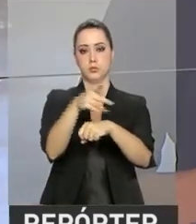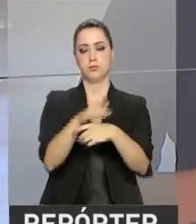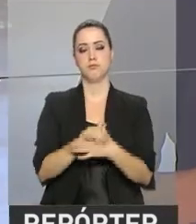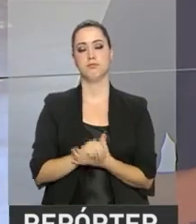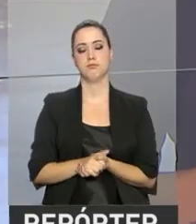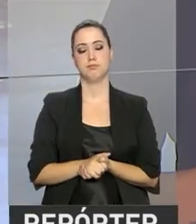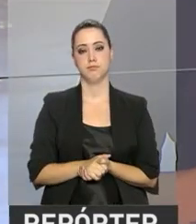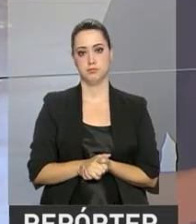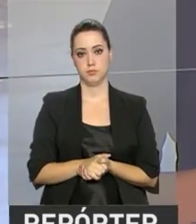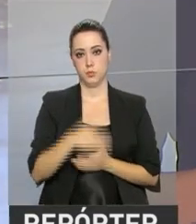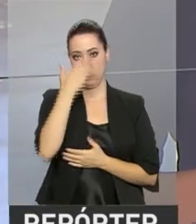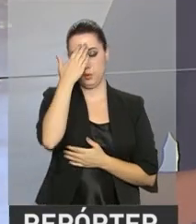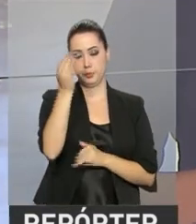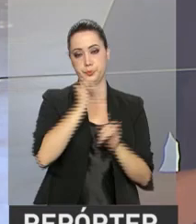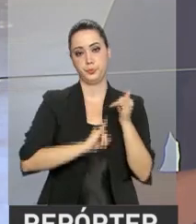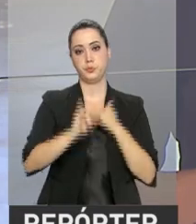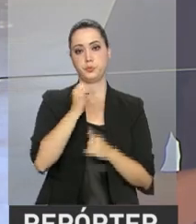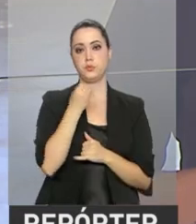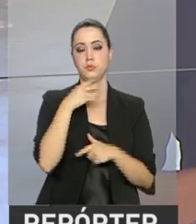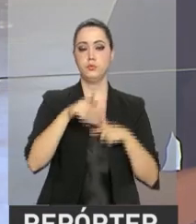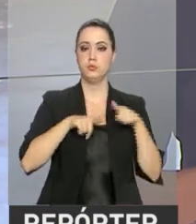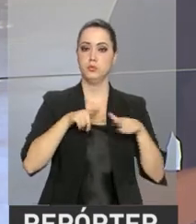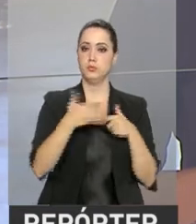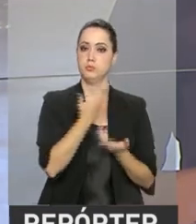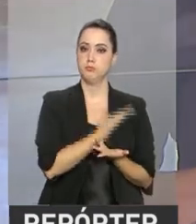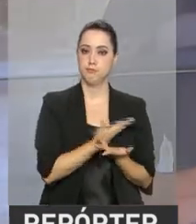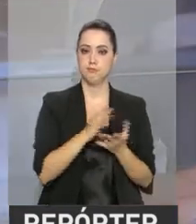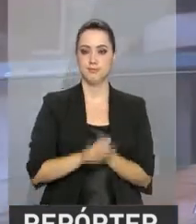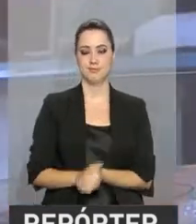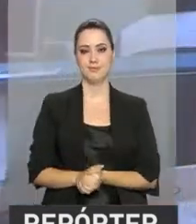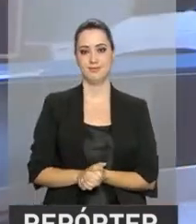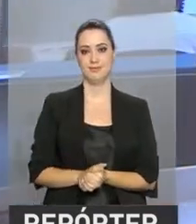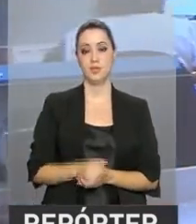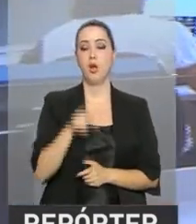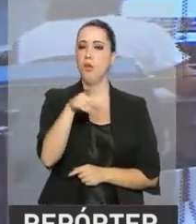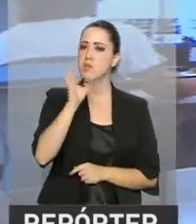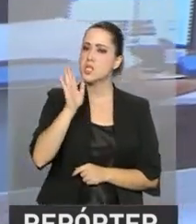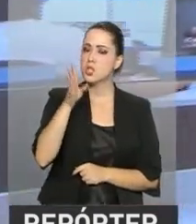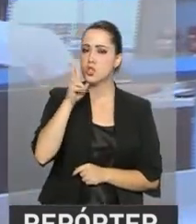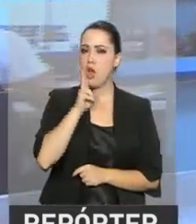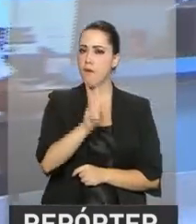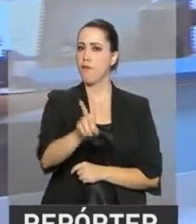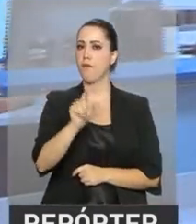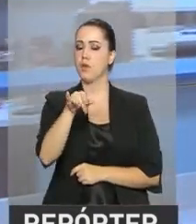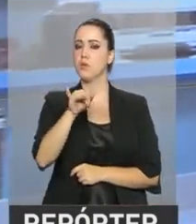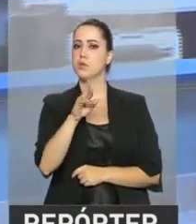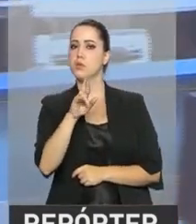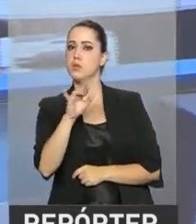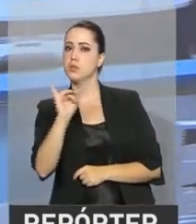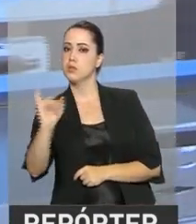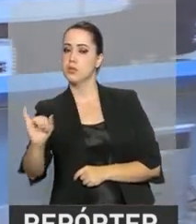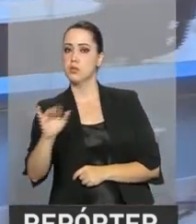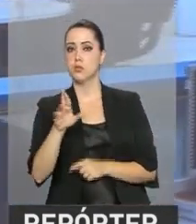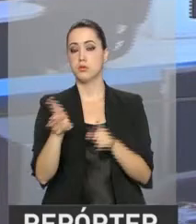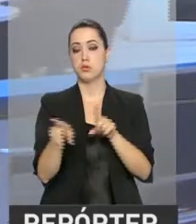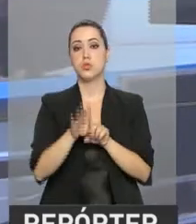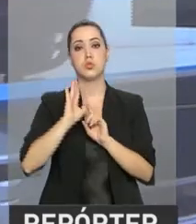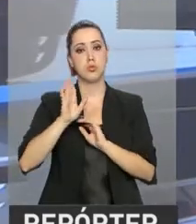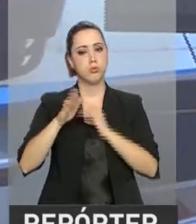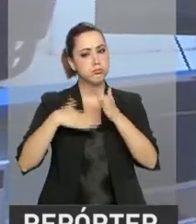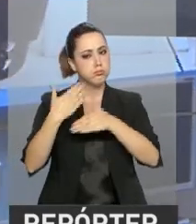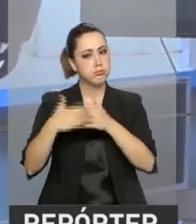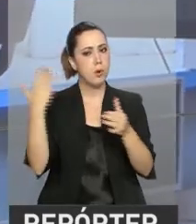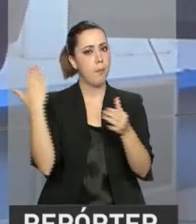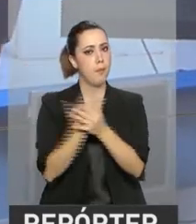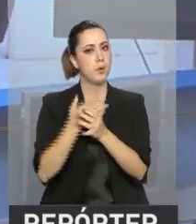obriga tais pelas informações bom trabalho por aí e você já verificou se sua declaração de imposto de renda foi processada